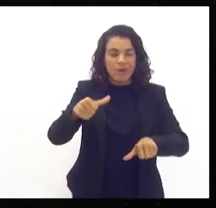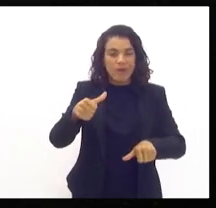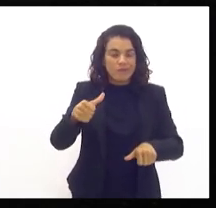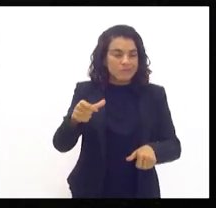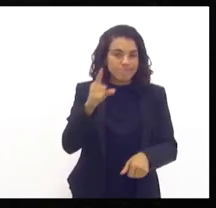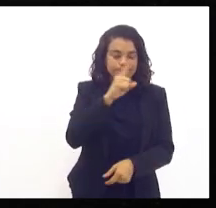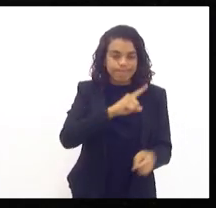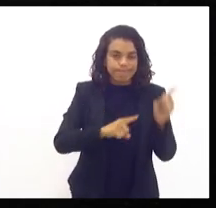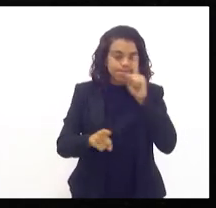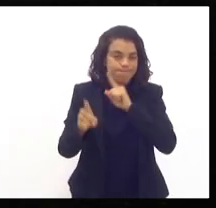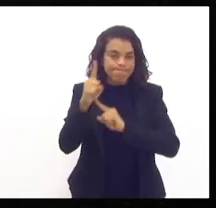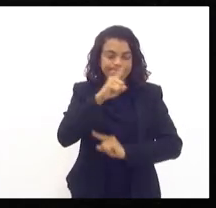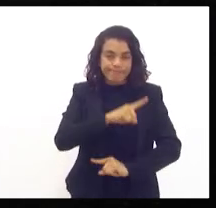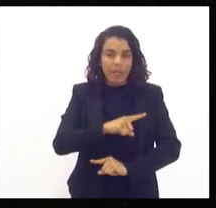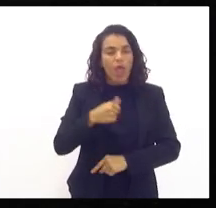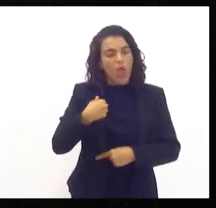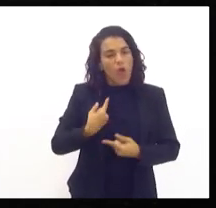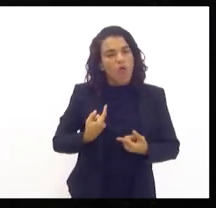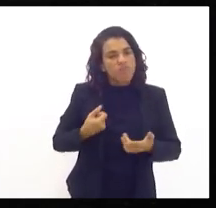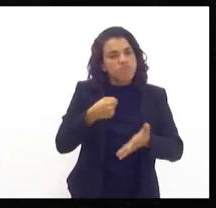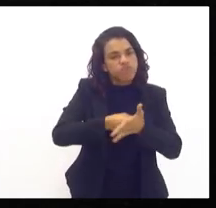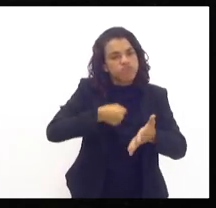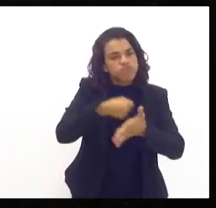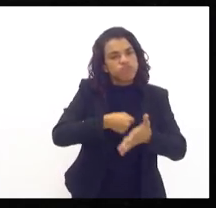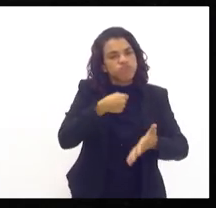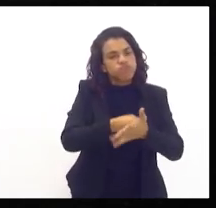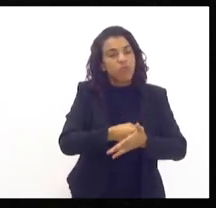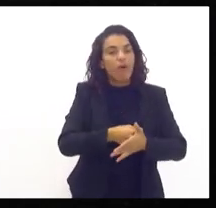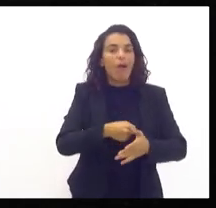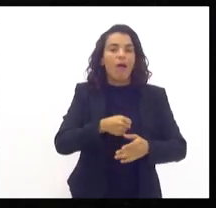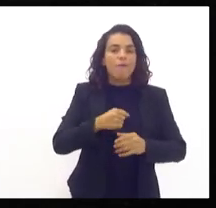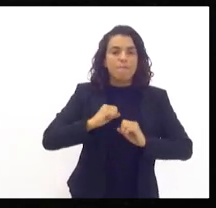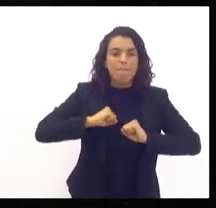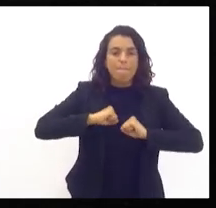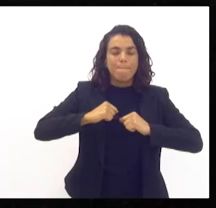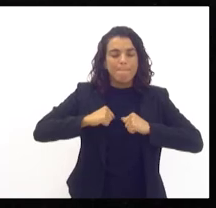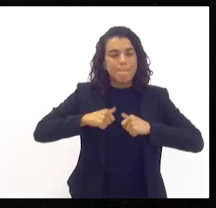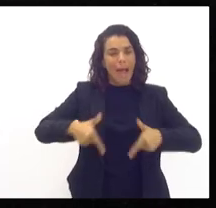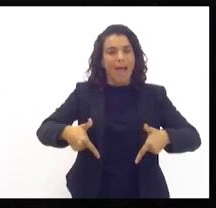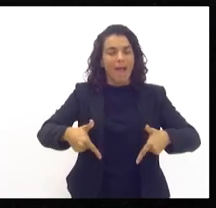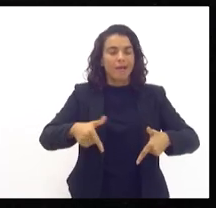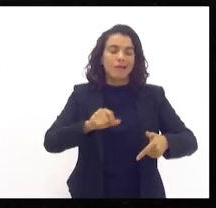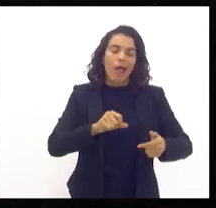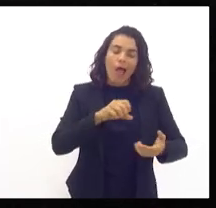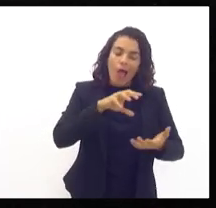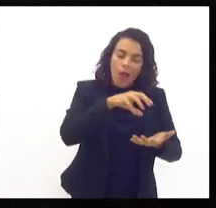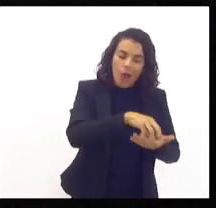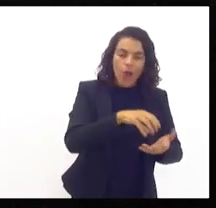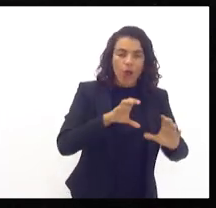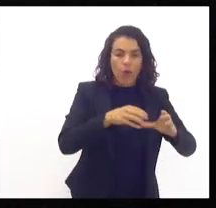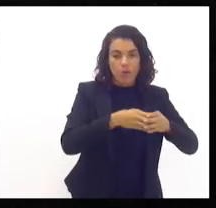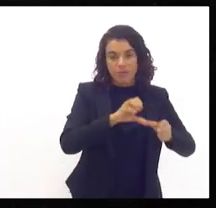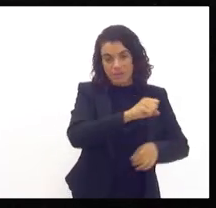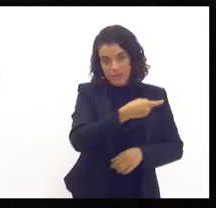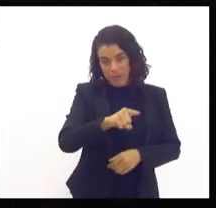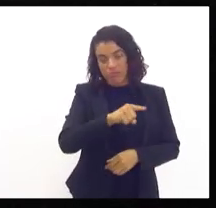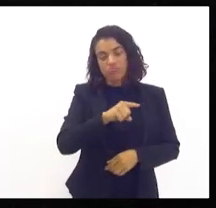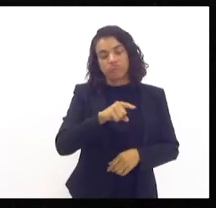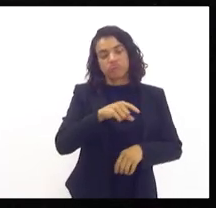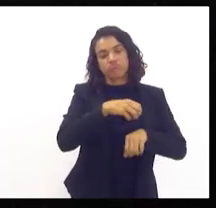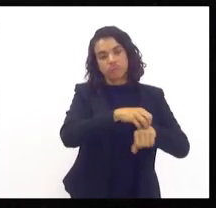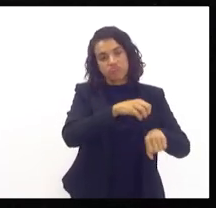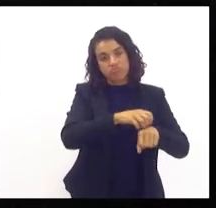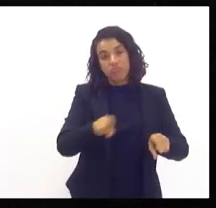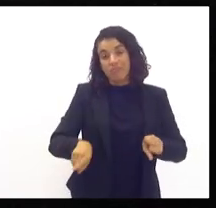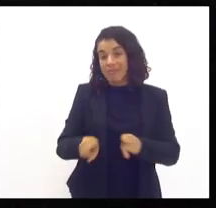eu venho combatendo isso através da Comissão de Transporte. Assim como também na Comissão